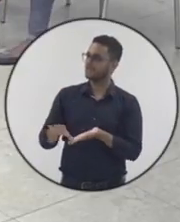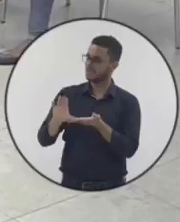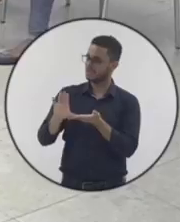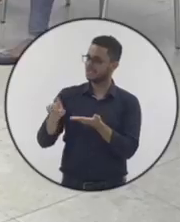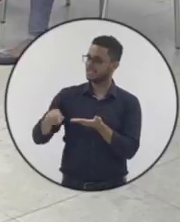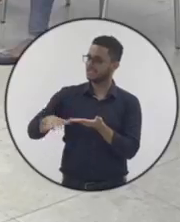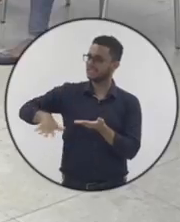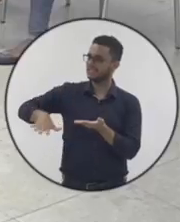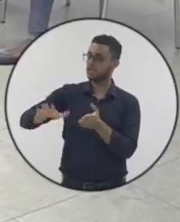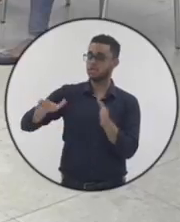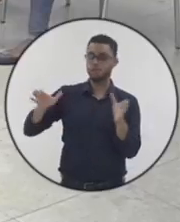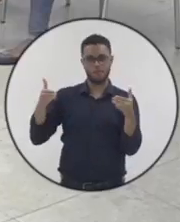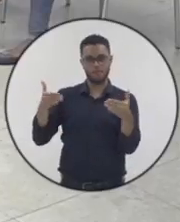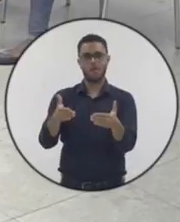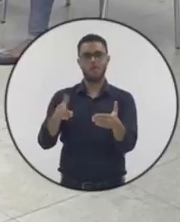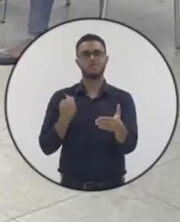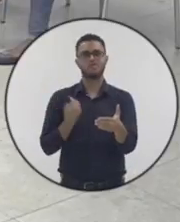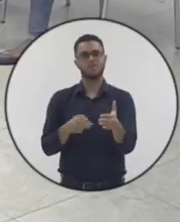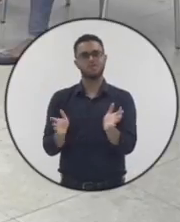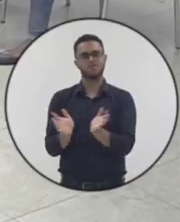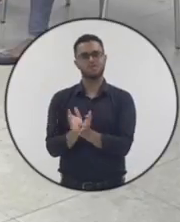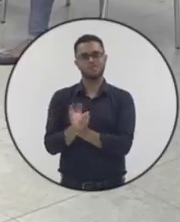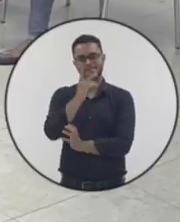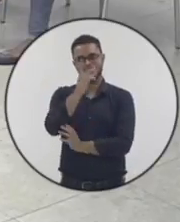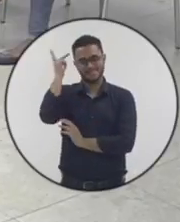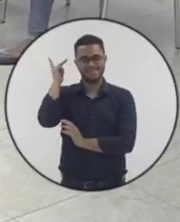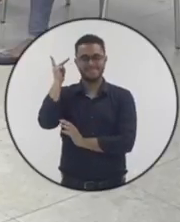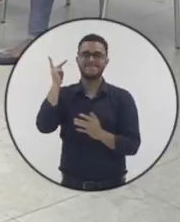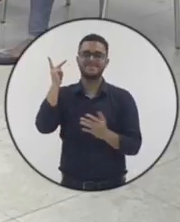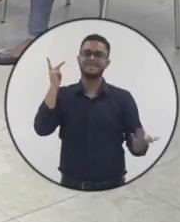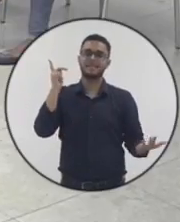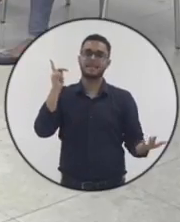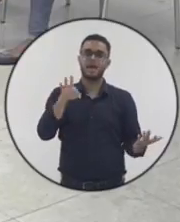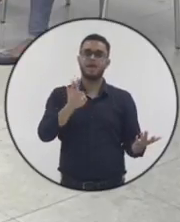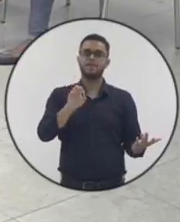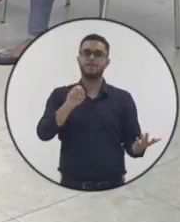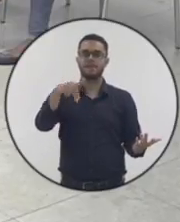fórum, do nosso agrupamento de pessoas, que é o